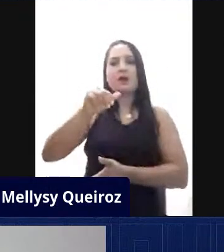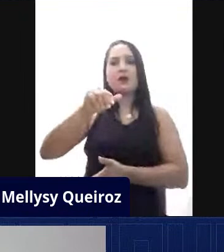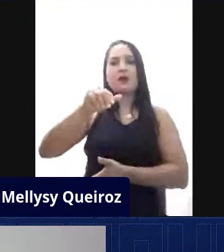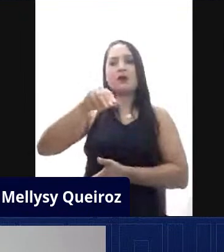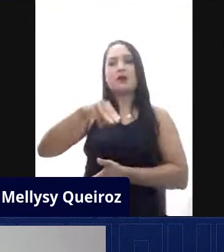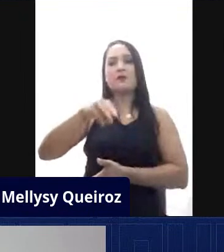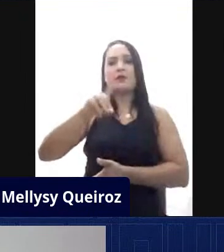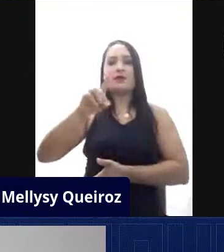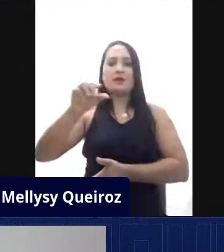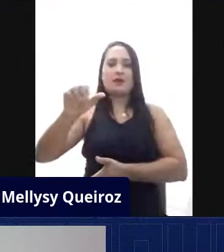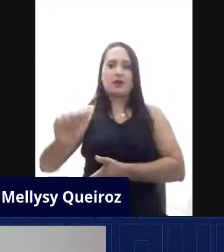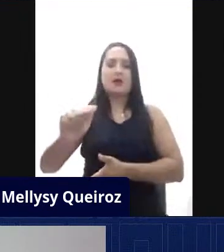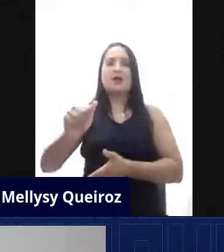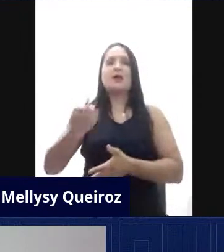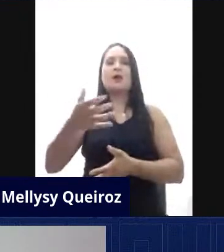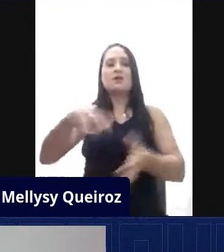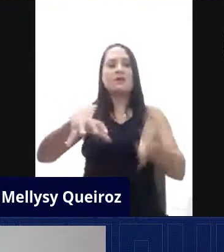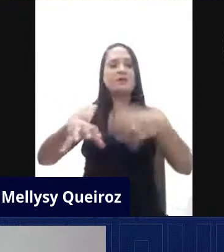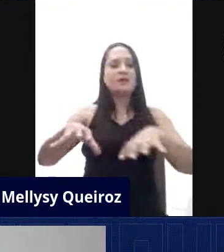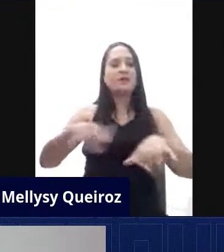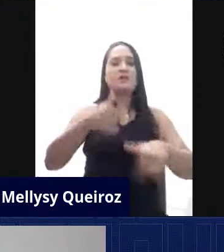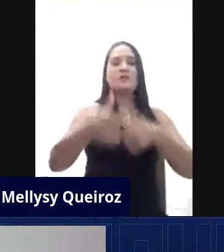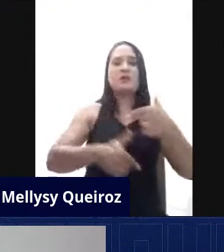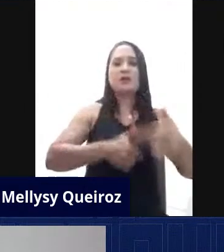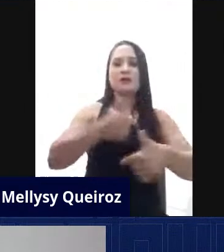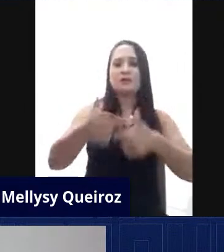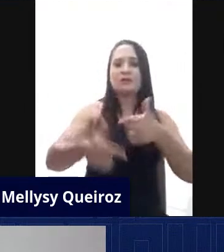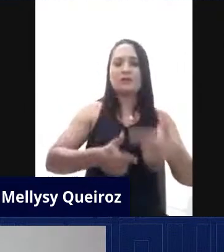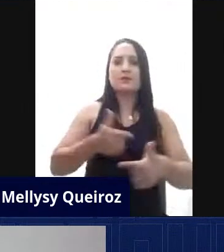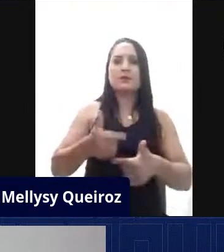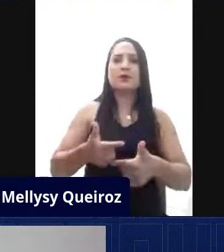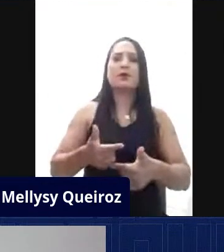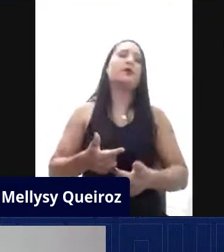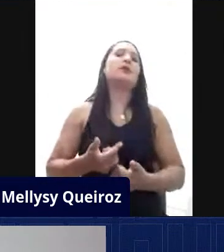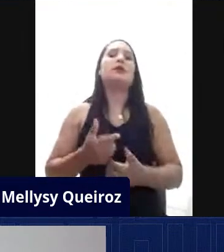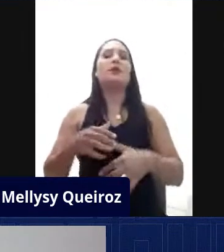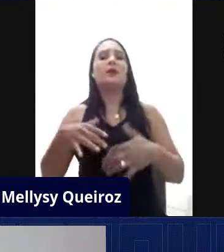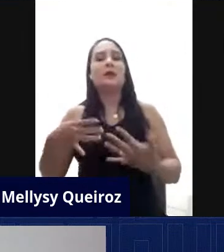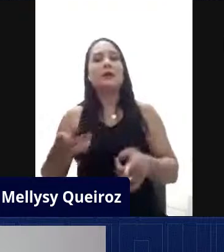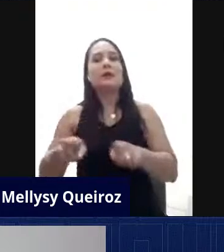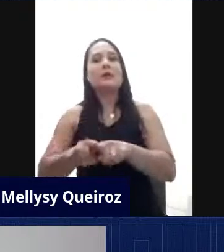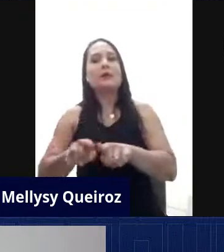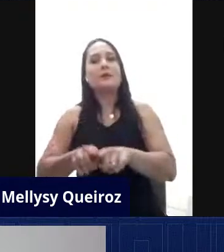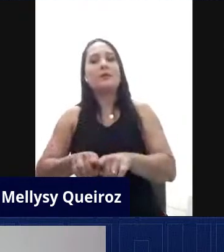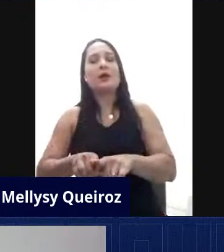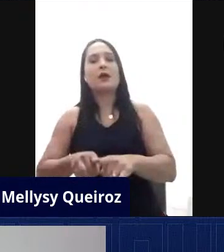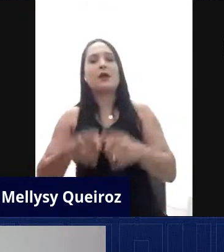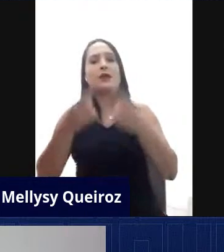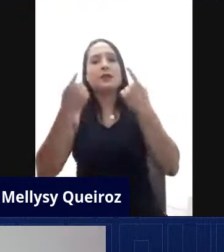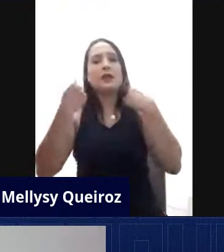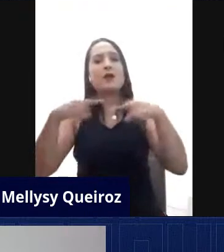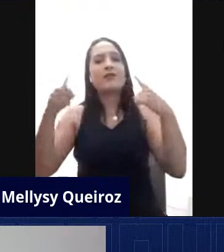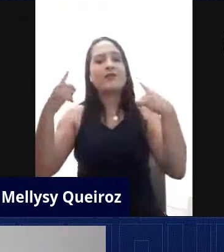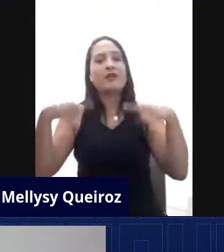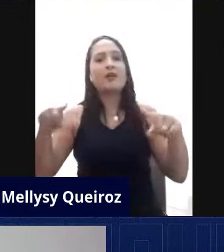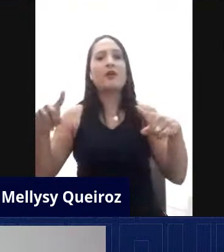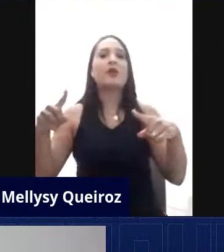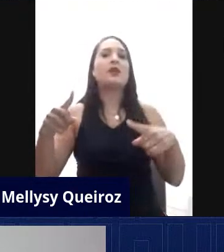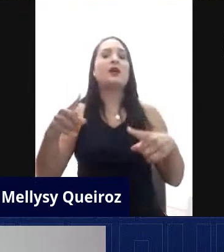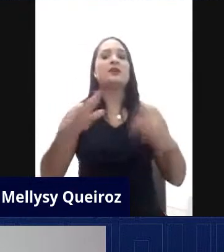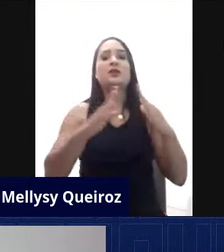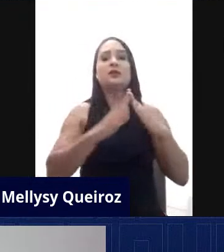a questão do patriarcado, a questão do machismo, da violência doméstica, e a gente percebeu, com